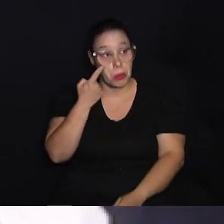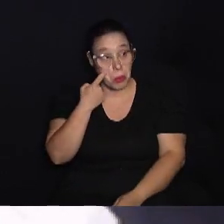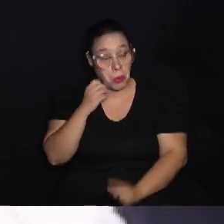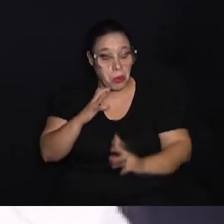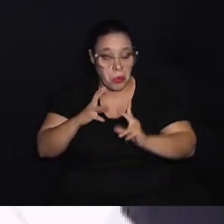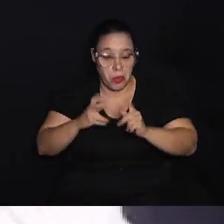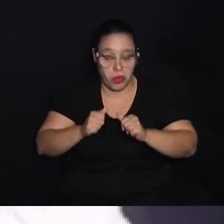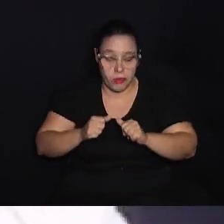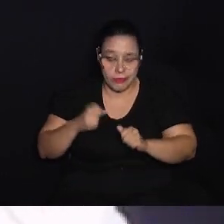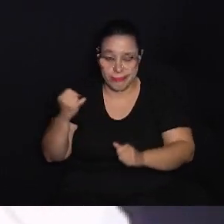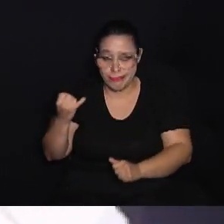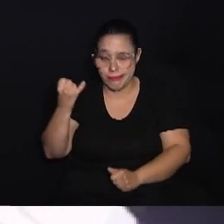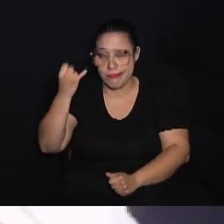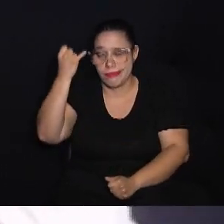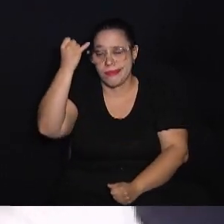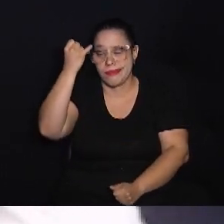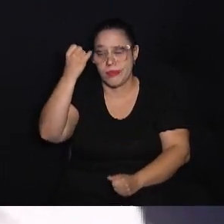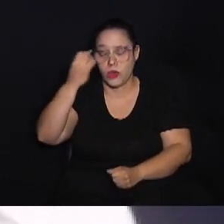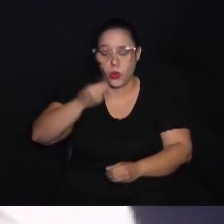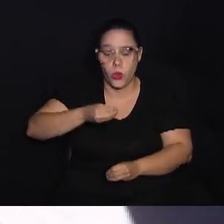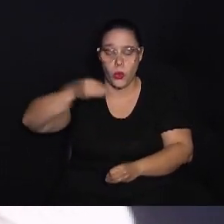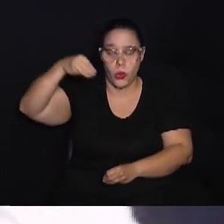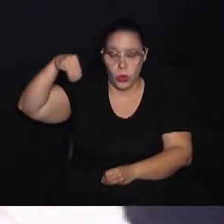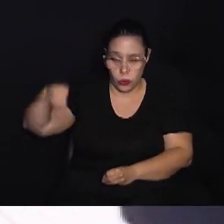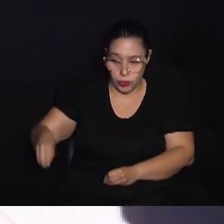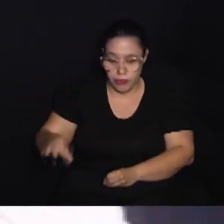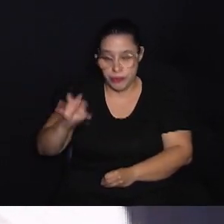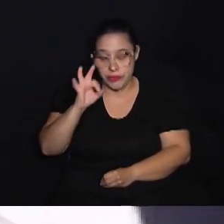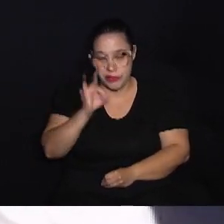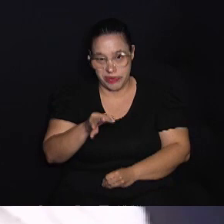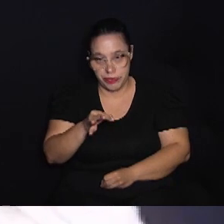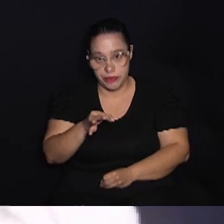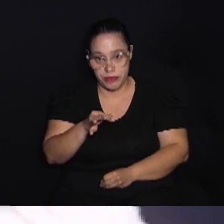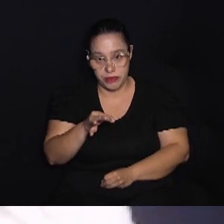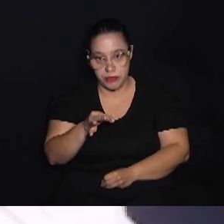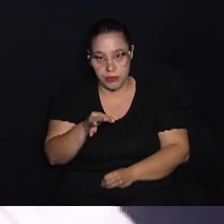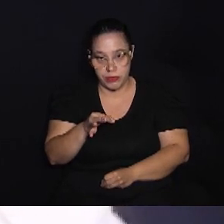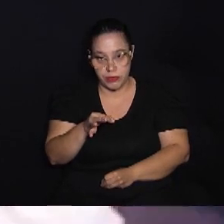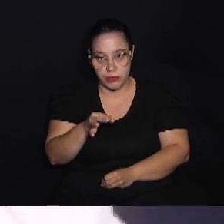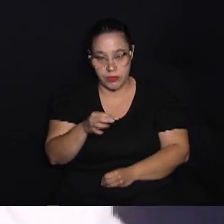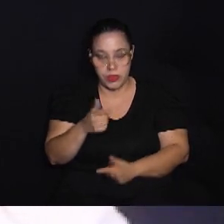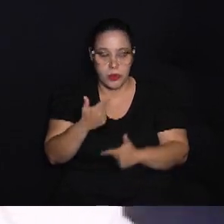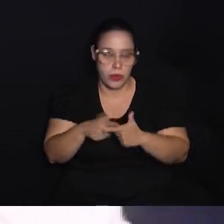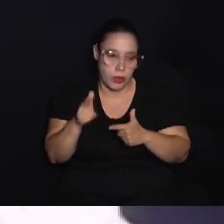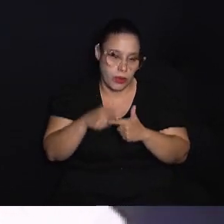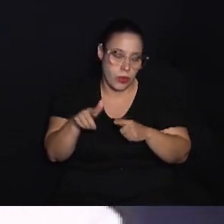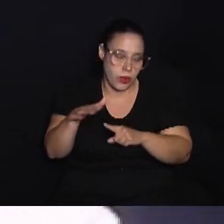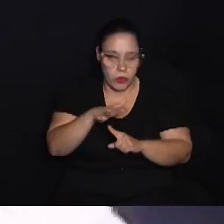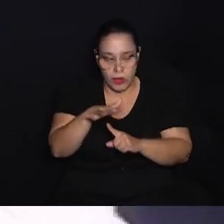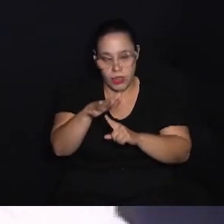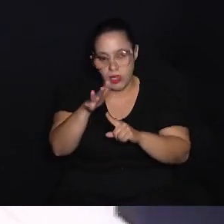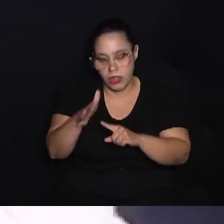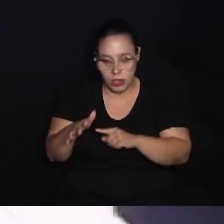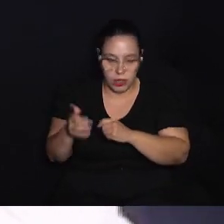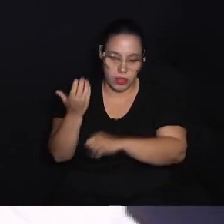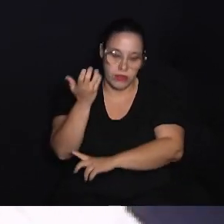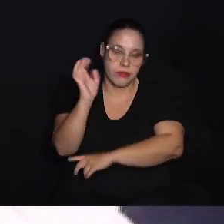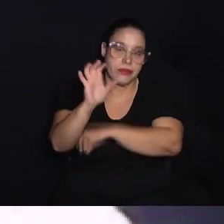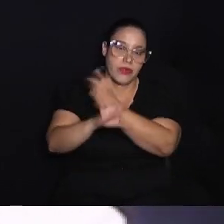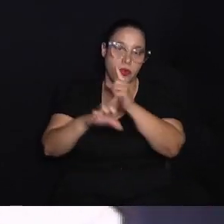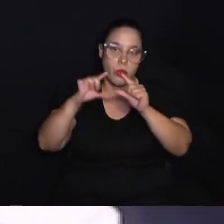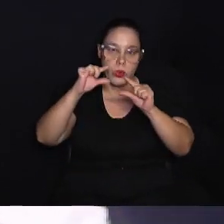Mas a gente vê que a maior importância desse descarte de fato é a mitigação dos problemas do meio